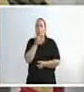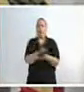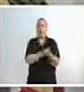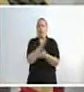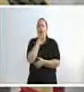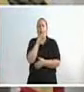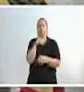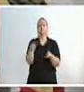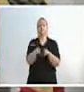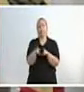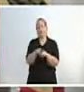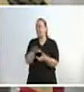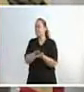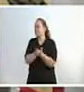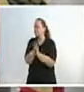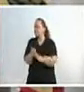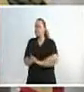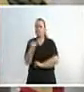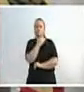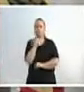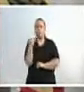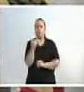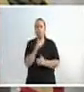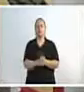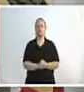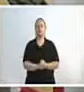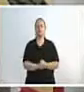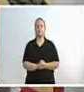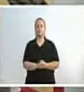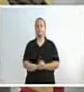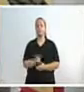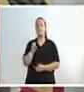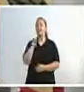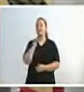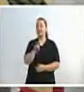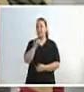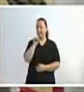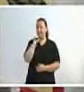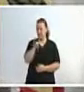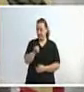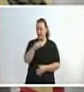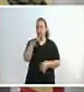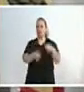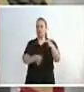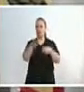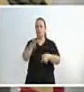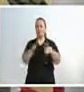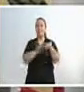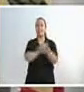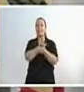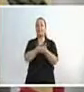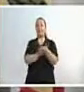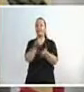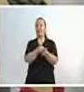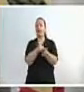Agora eu faço uma pergunta. E se o juiz não tivesse decretado, a Justiça Militar de São Paulo não tivesse decretado o segredo de